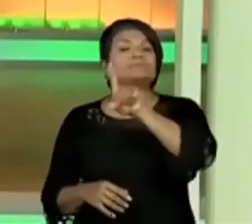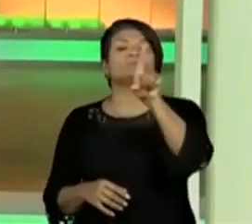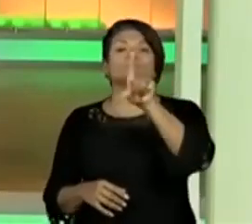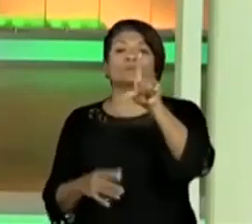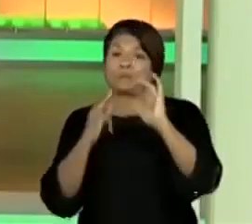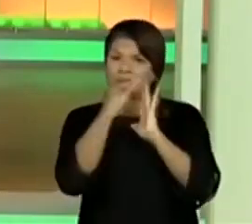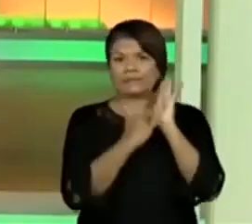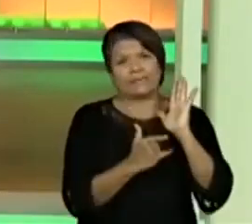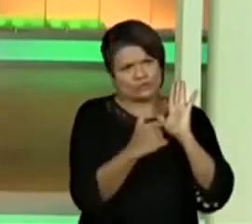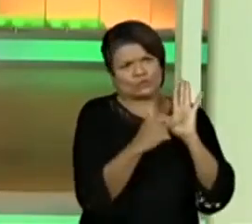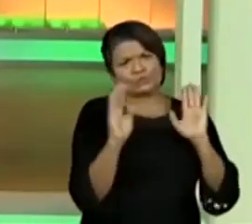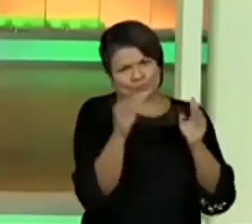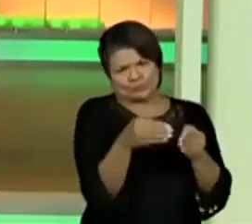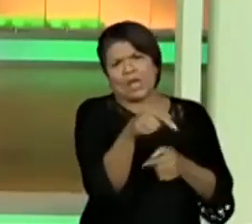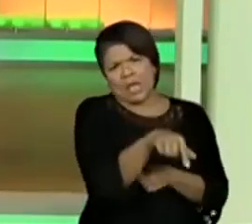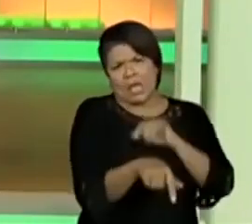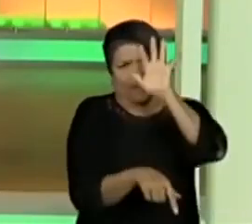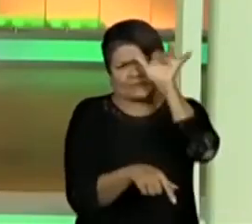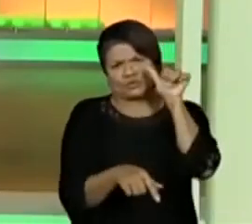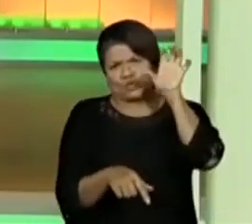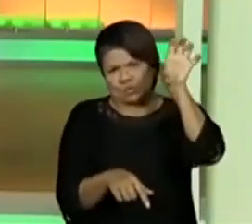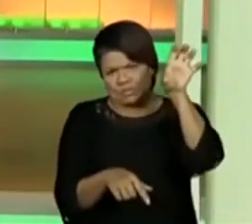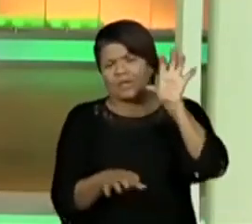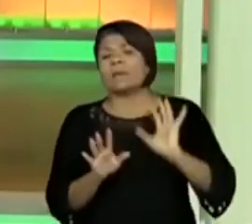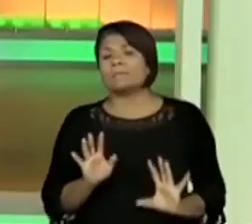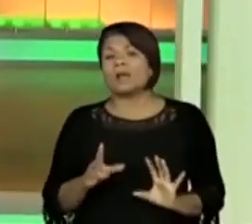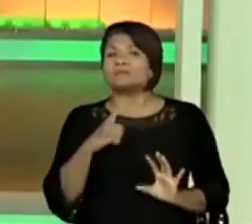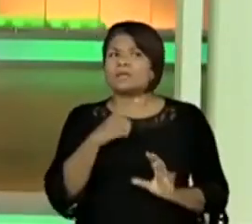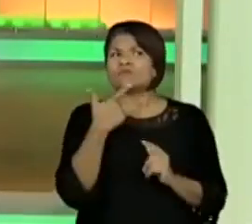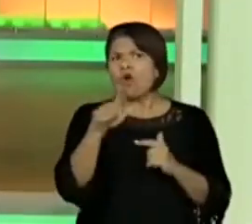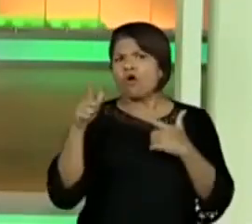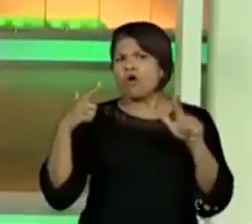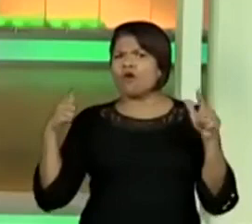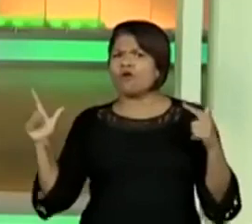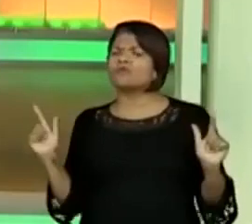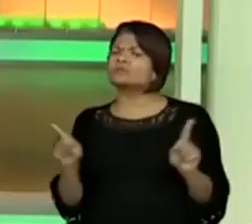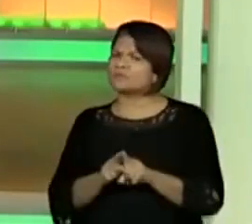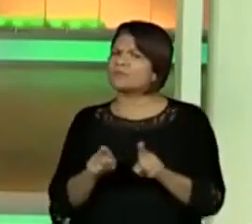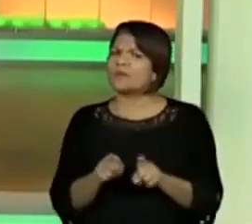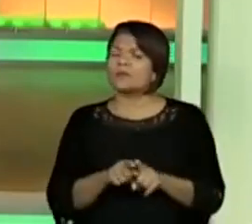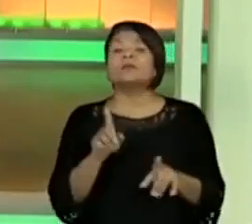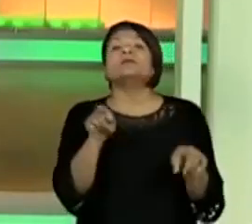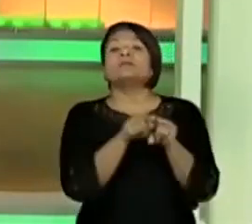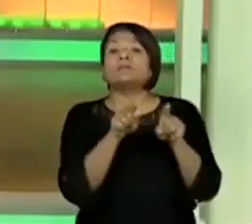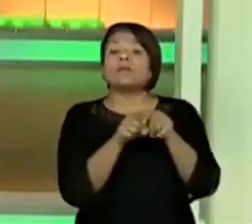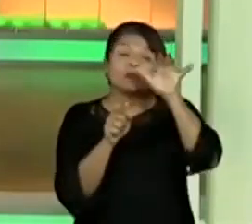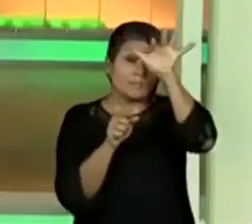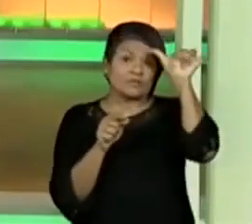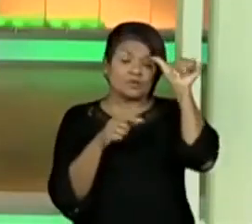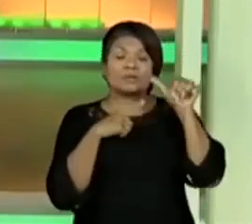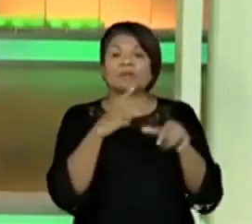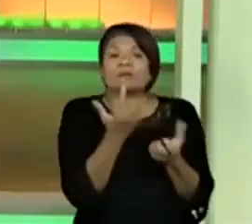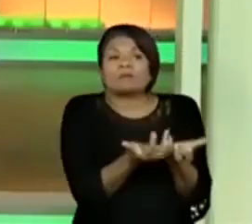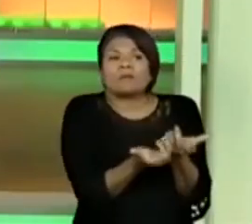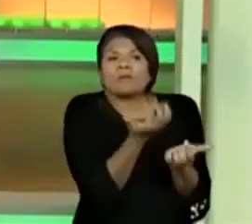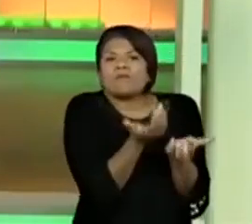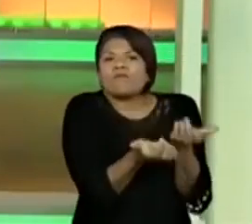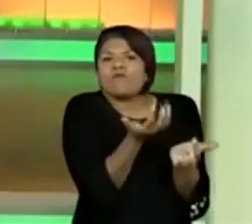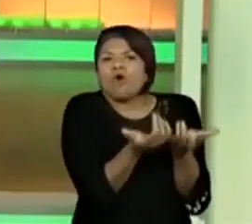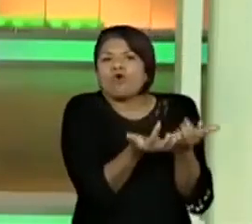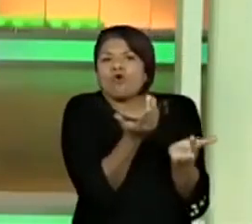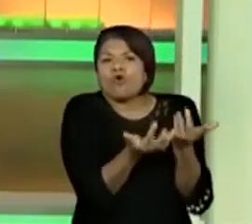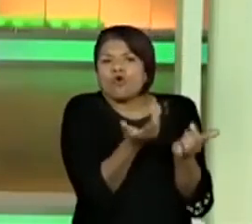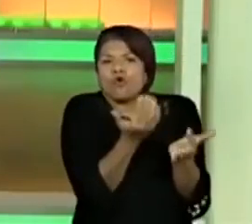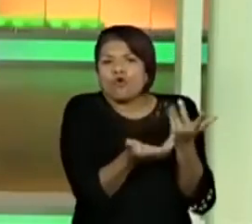texto vai falar da Amazônia, né? Inclusive, a Lilian lembra até da questão da queimada, de tudo que aconteceu, né, dentro do nosso